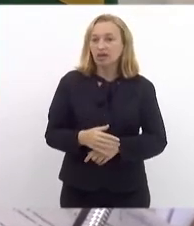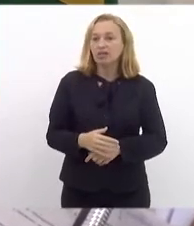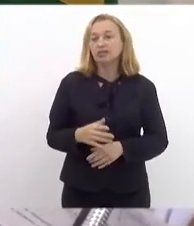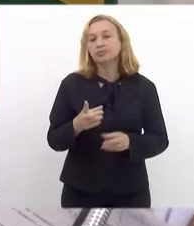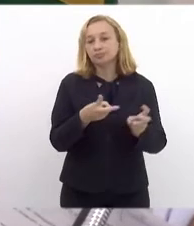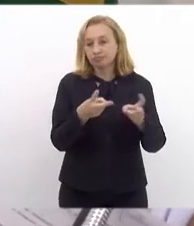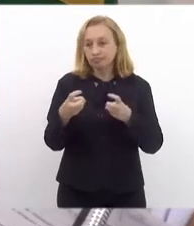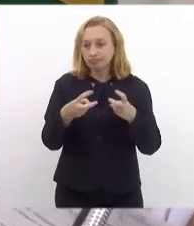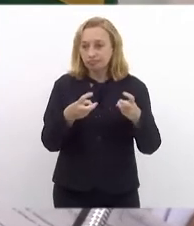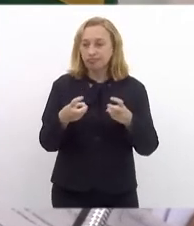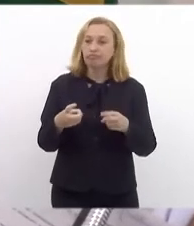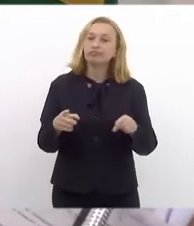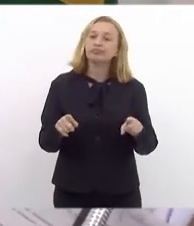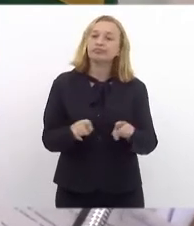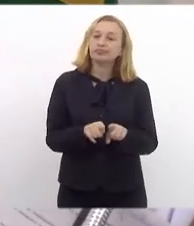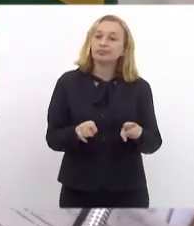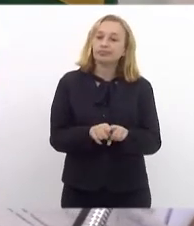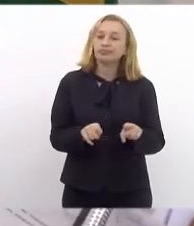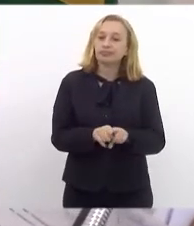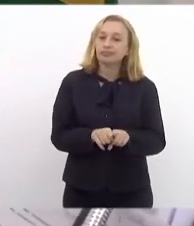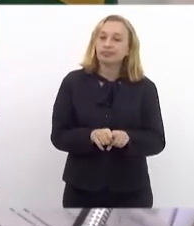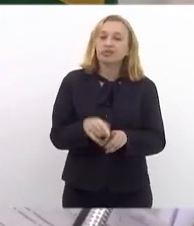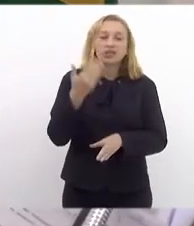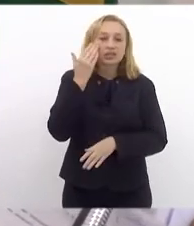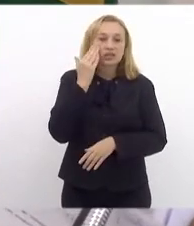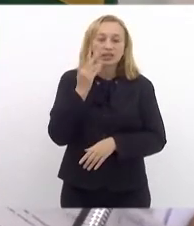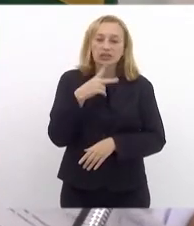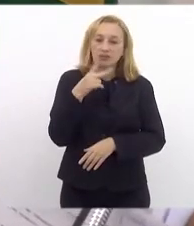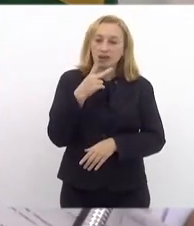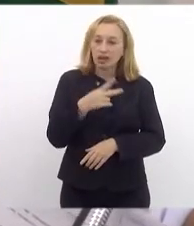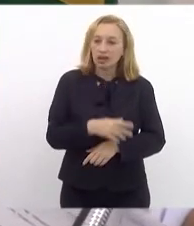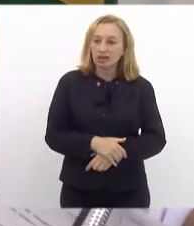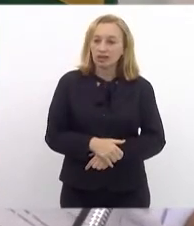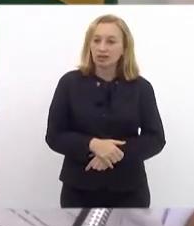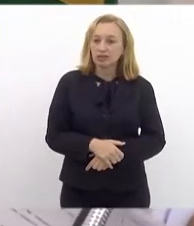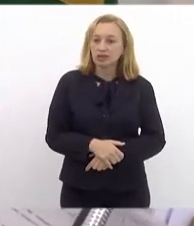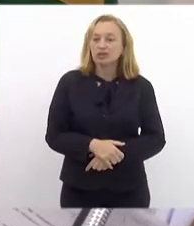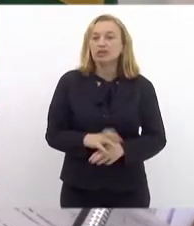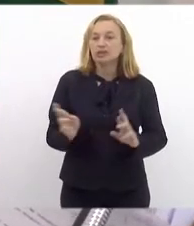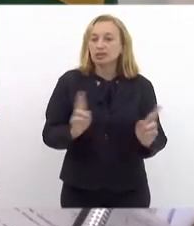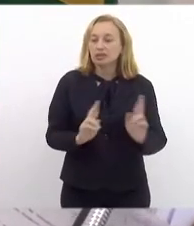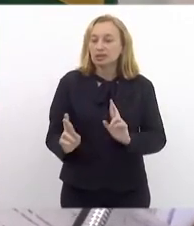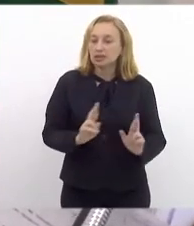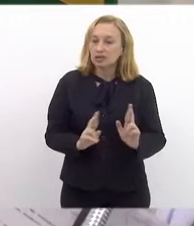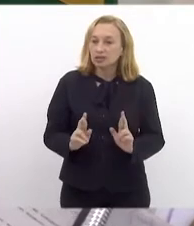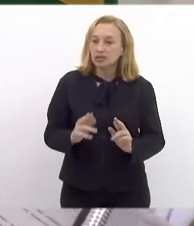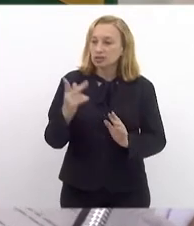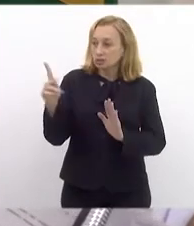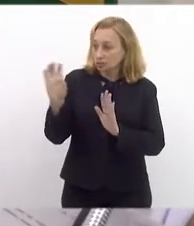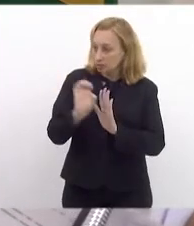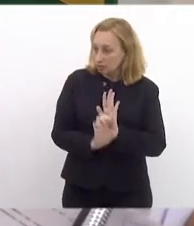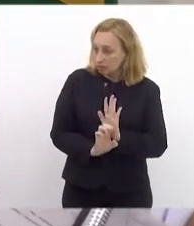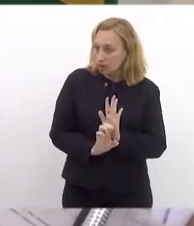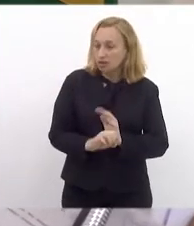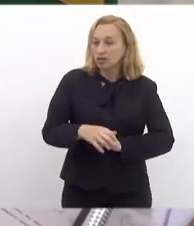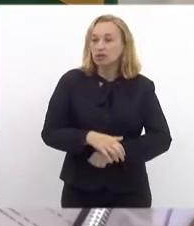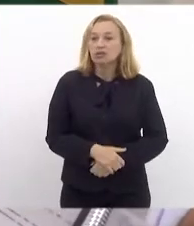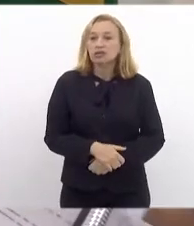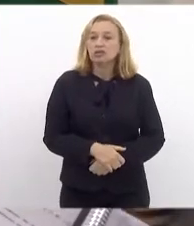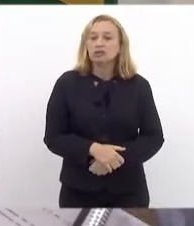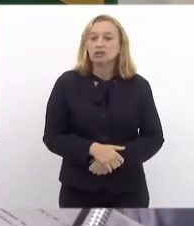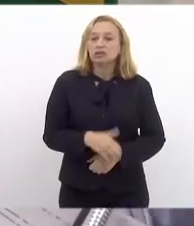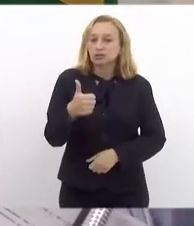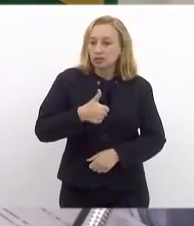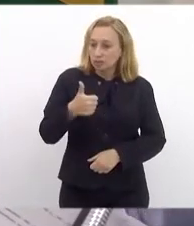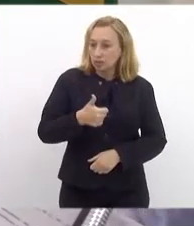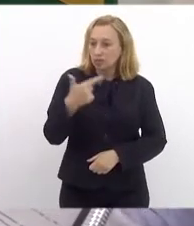observações e isso compreende e dizer e em relação as suas emendas que a